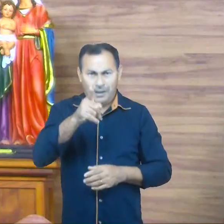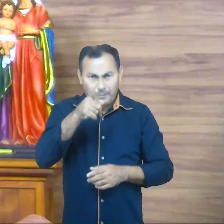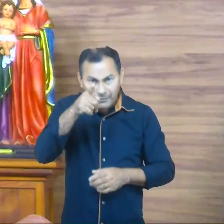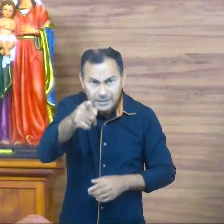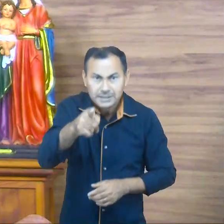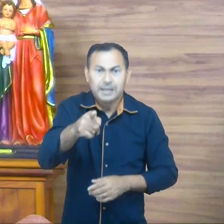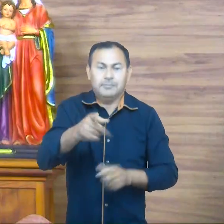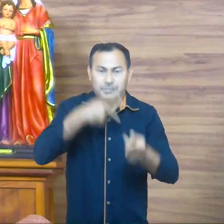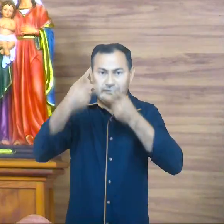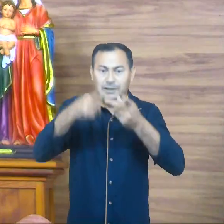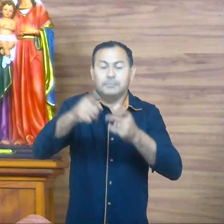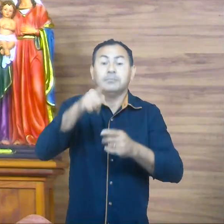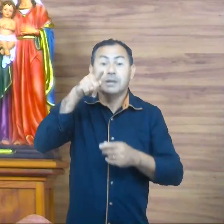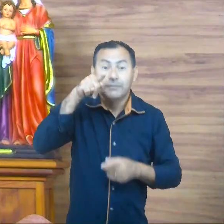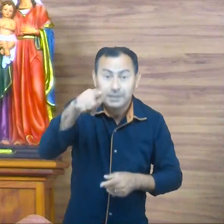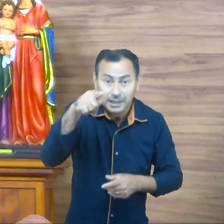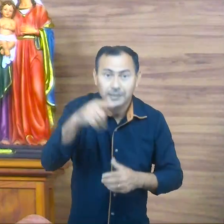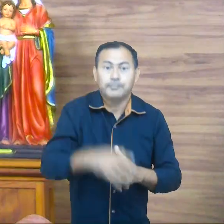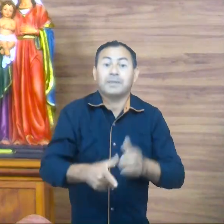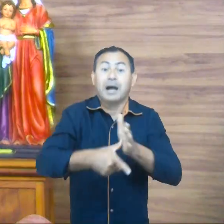palavra, é para você.